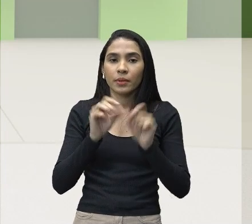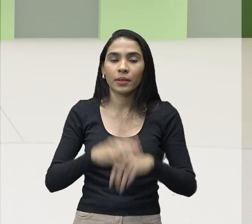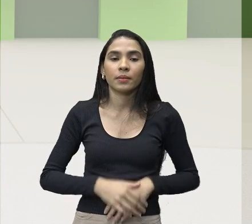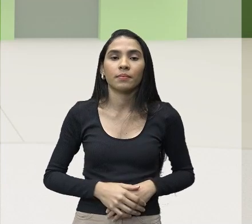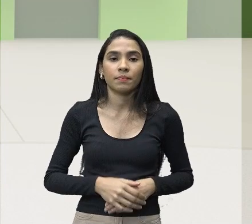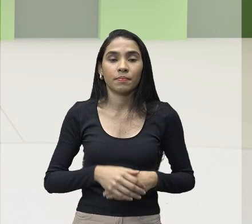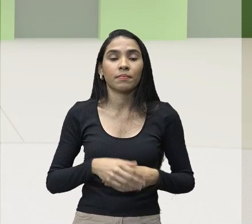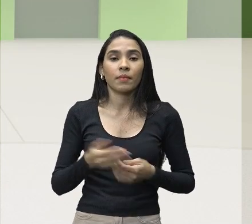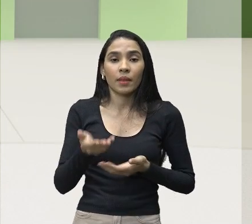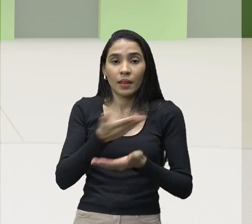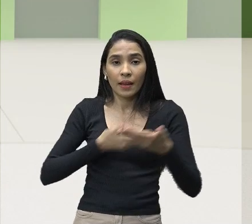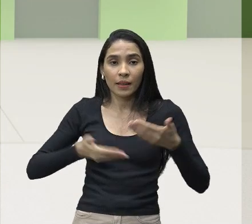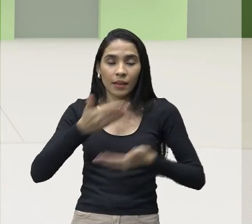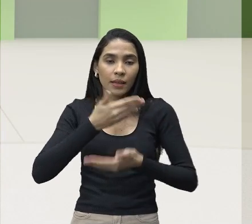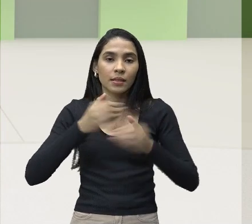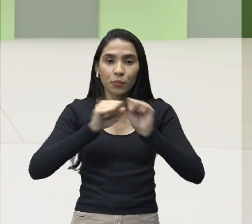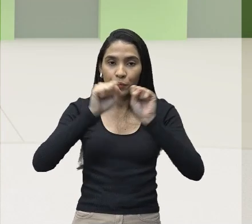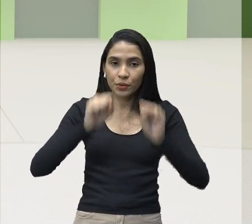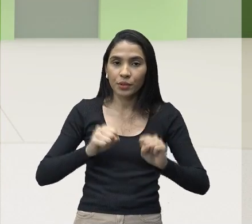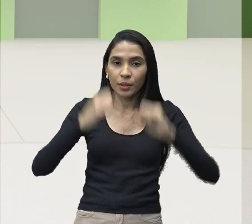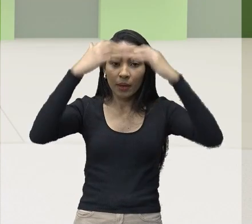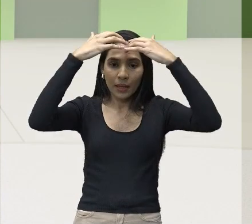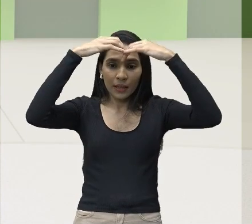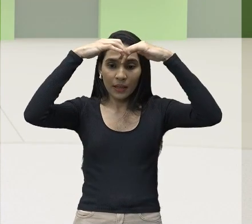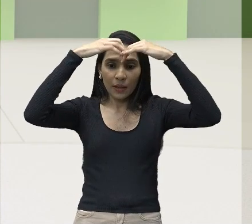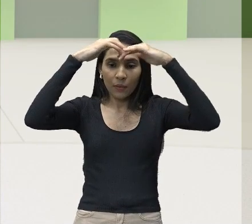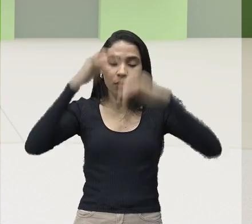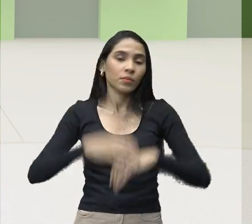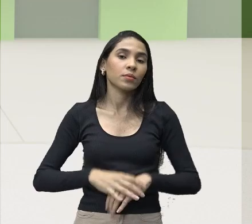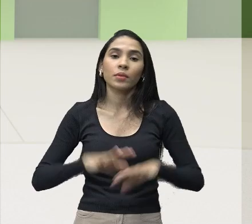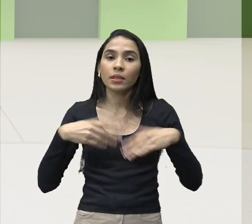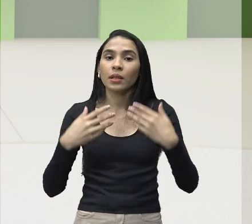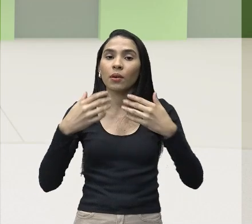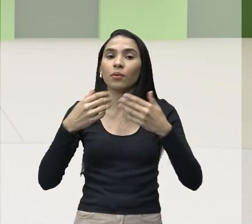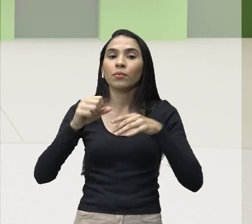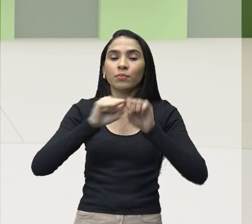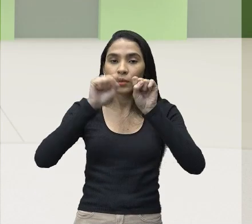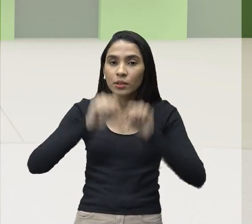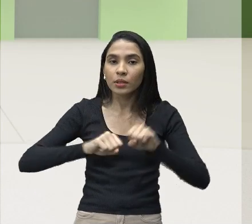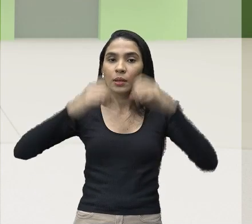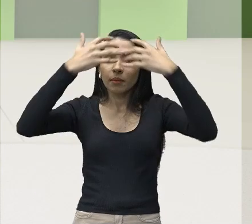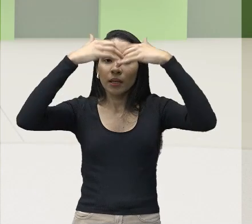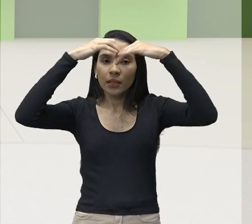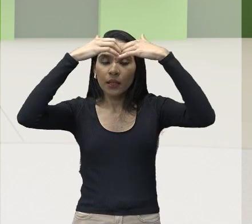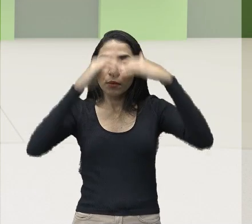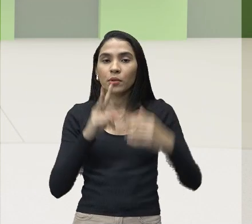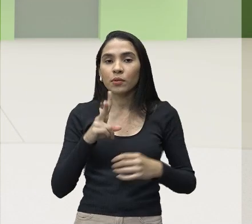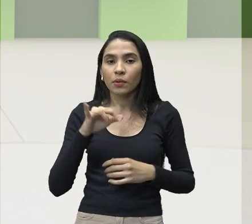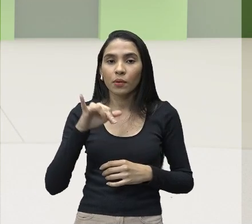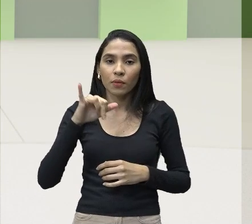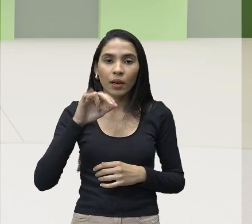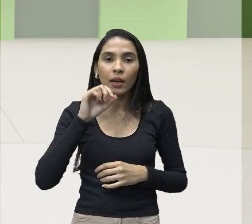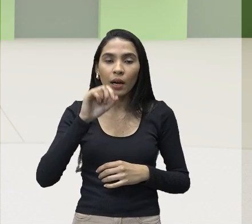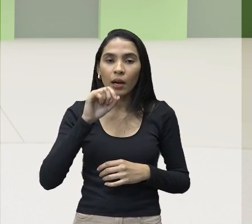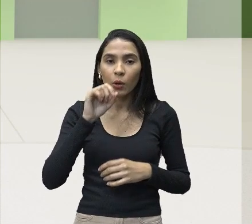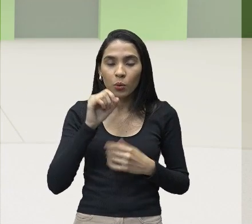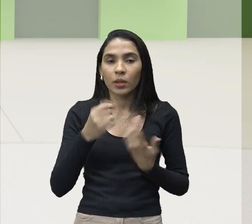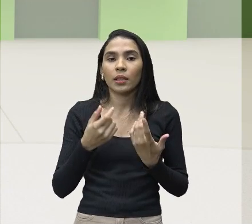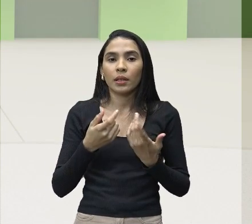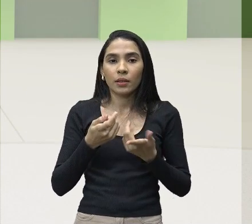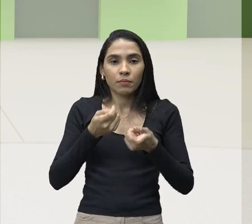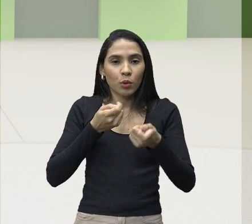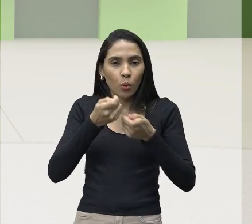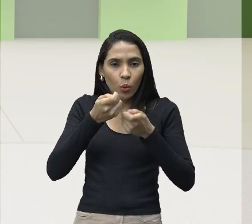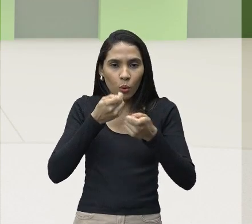da interação do sistema nervoso. Então, o sistema nervoso ele vai ali aumentar essa frequência